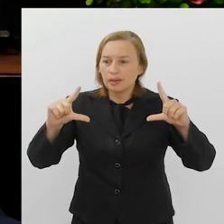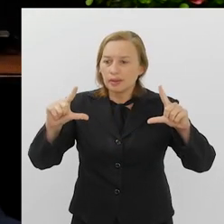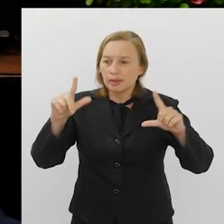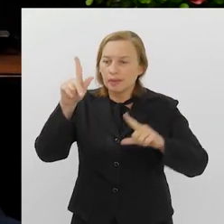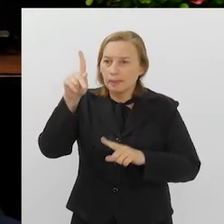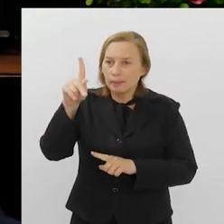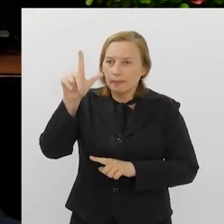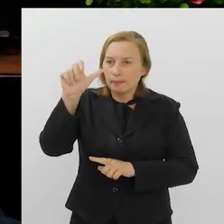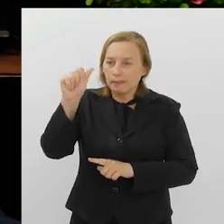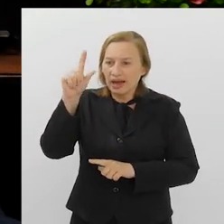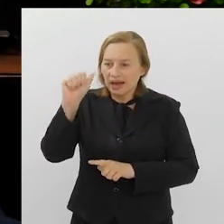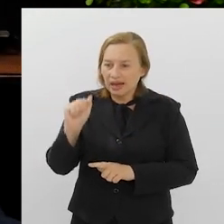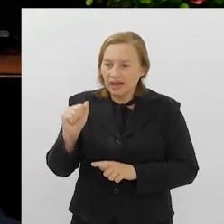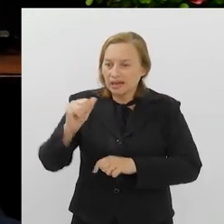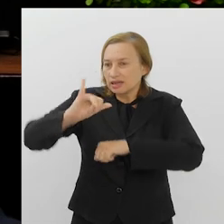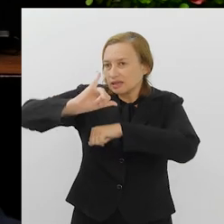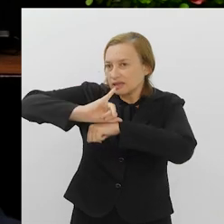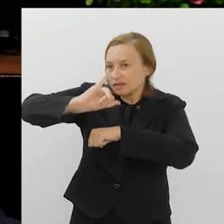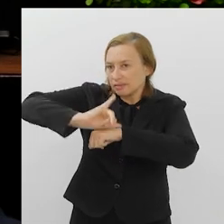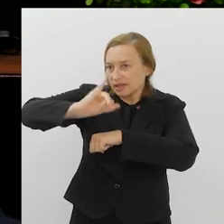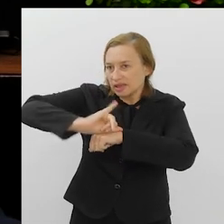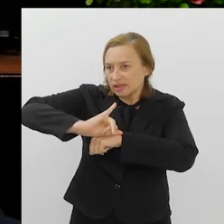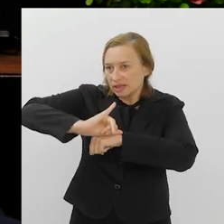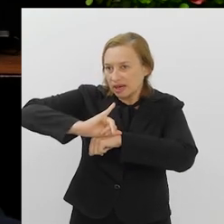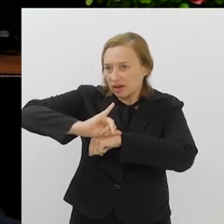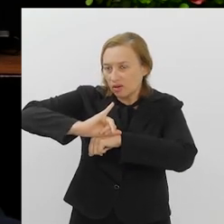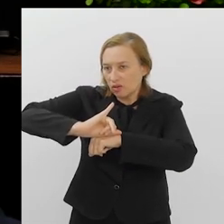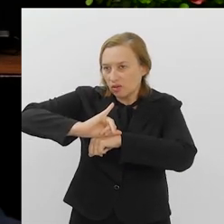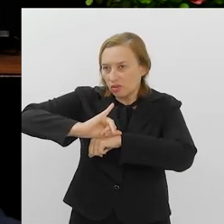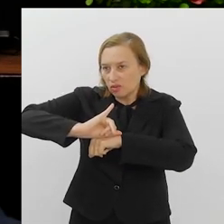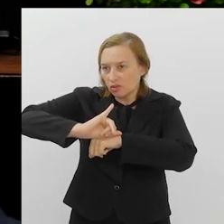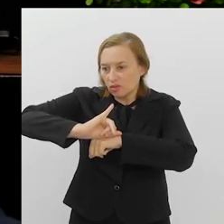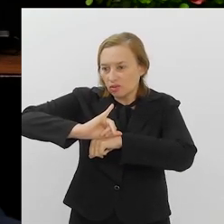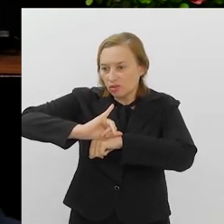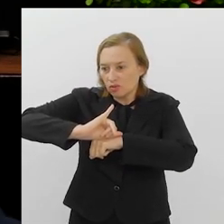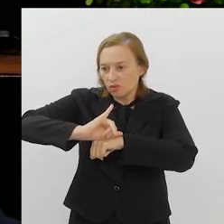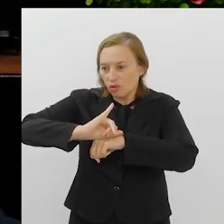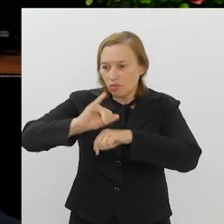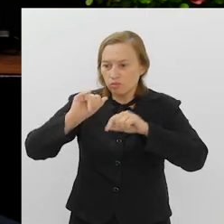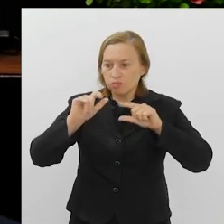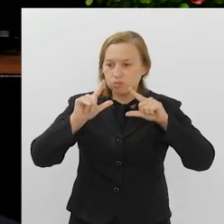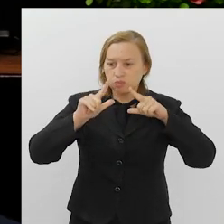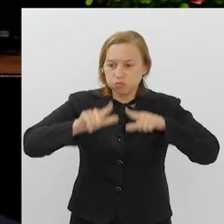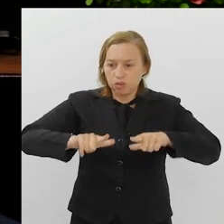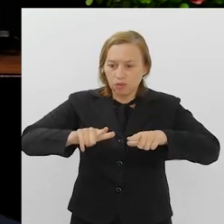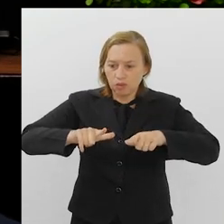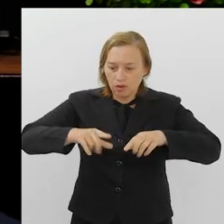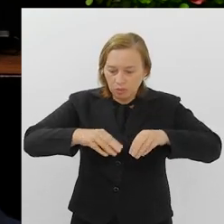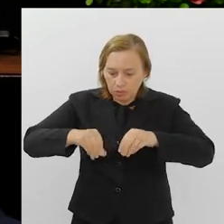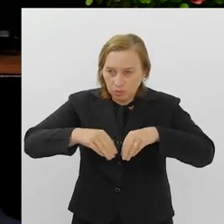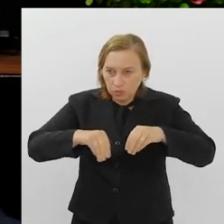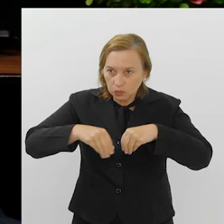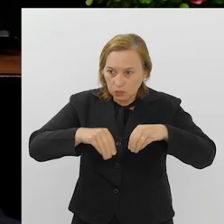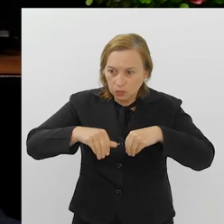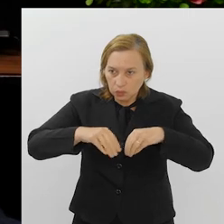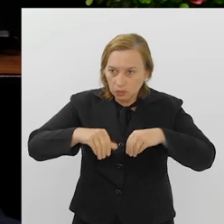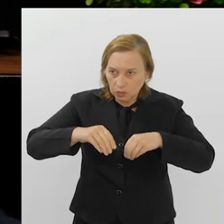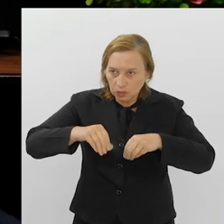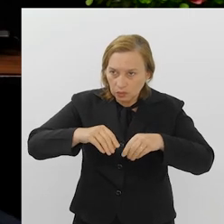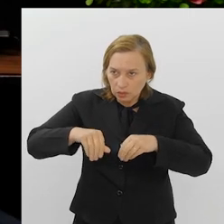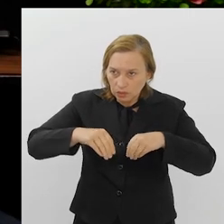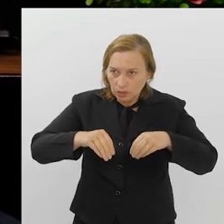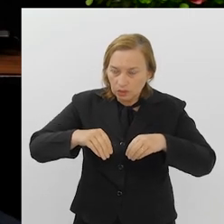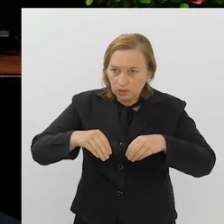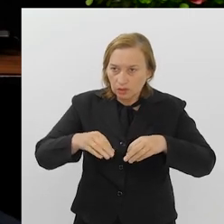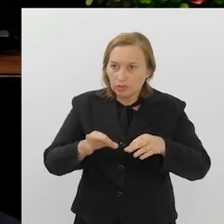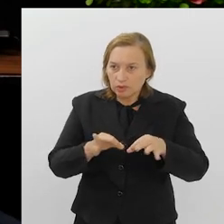placas de metal e essa essas placas de metal foram depositadas no solo e foi trazido à